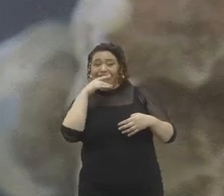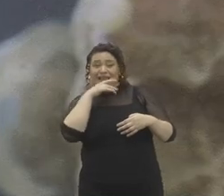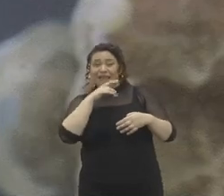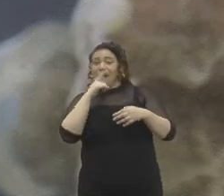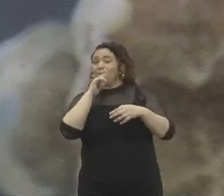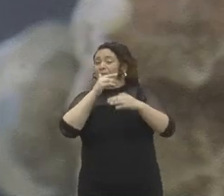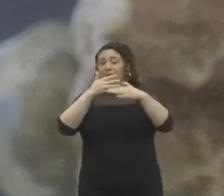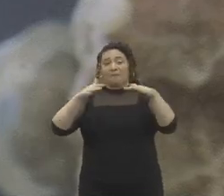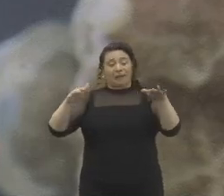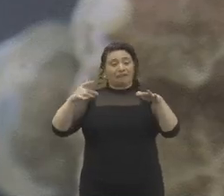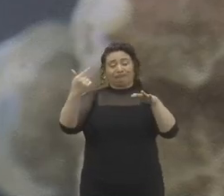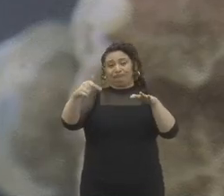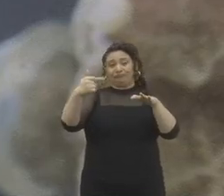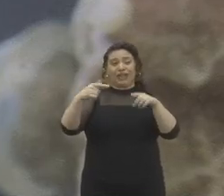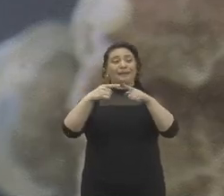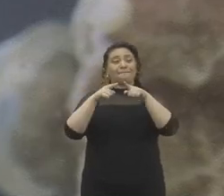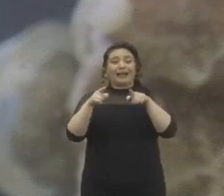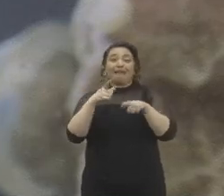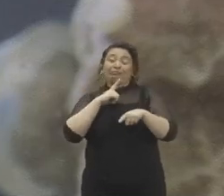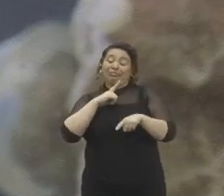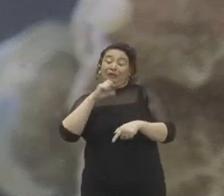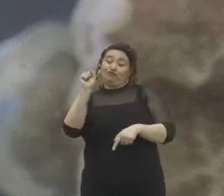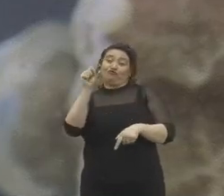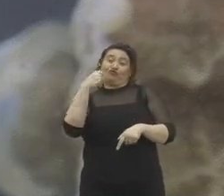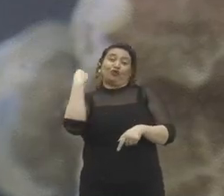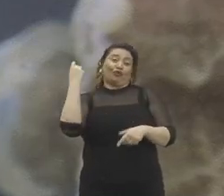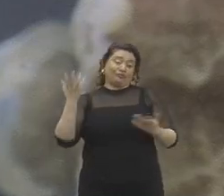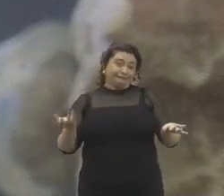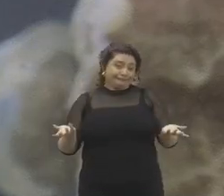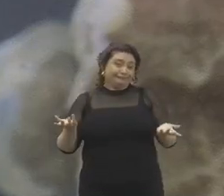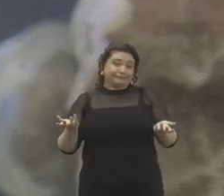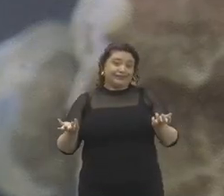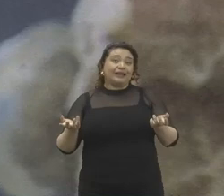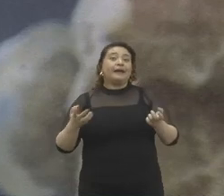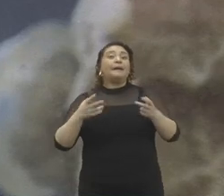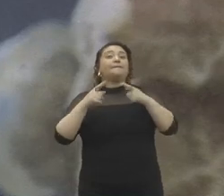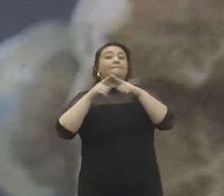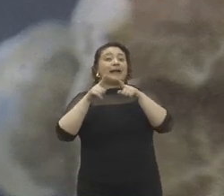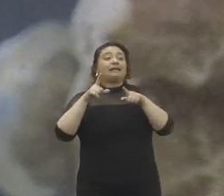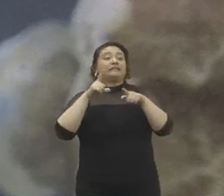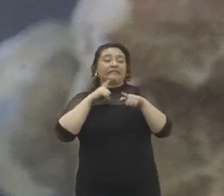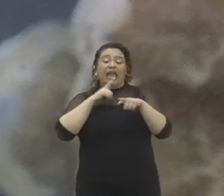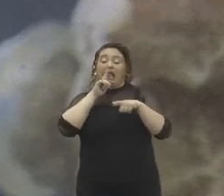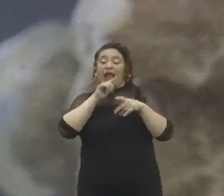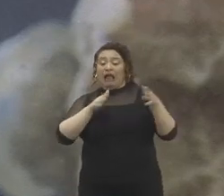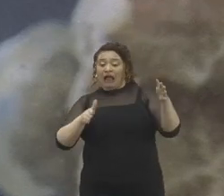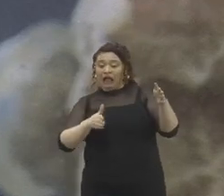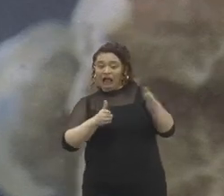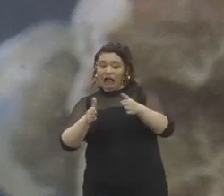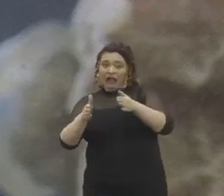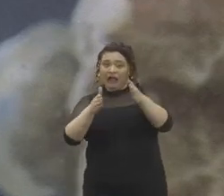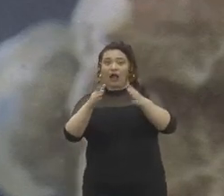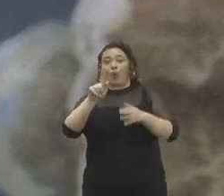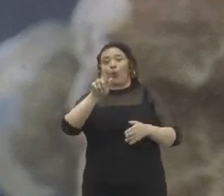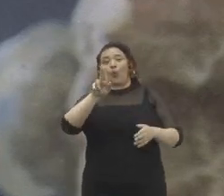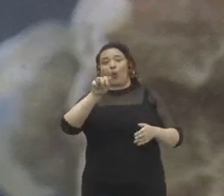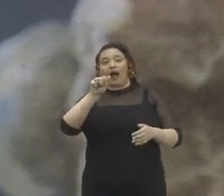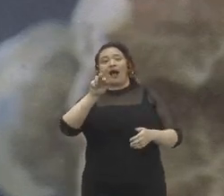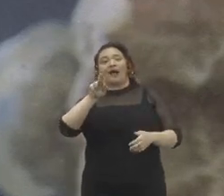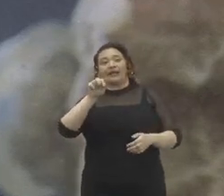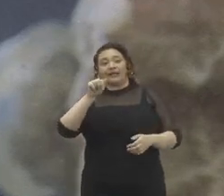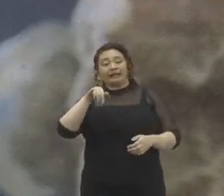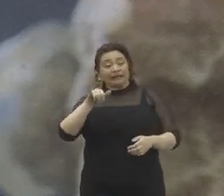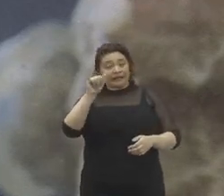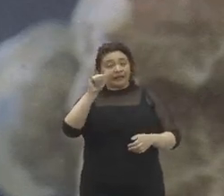né e e e Graças às águas do do acuífero Guarani né que passam ali por baixo e que abastecem